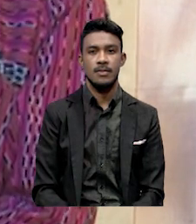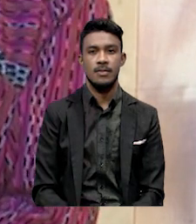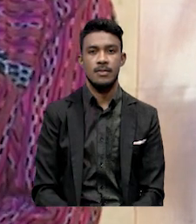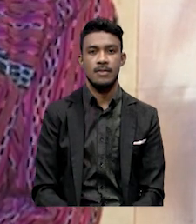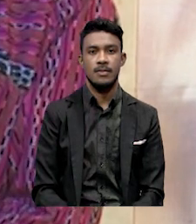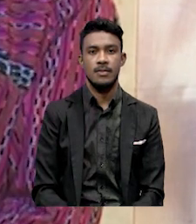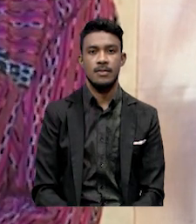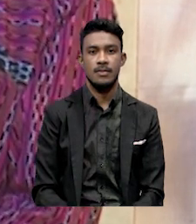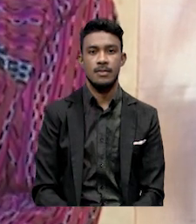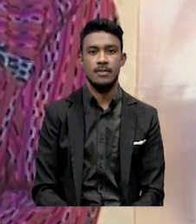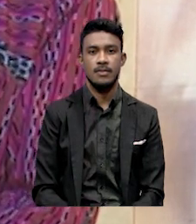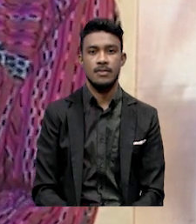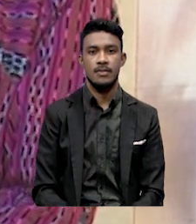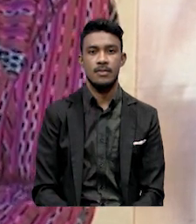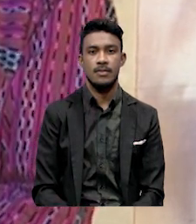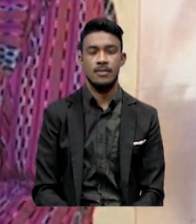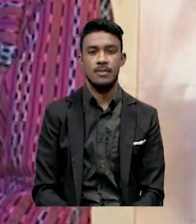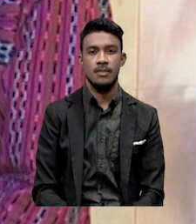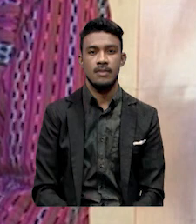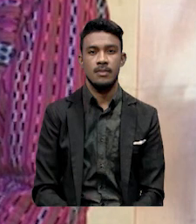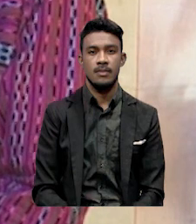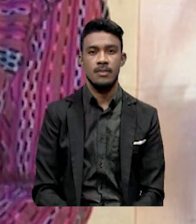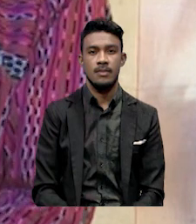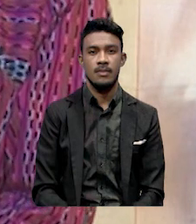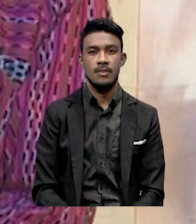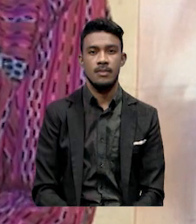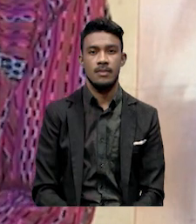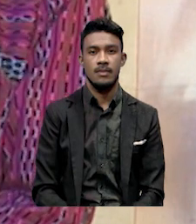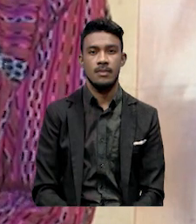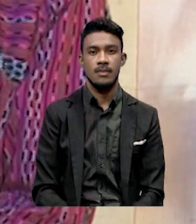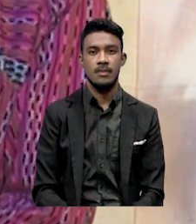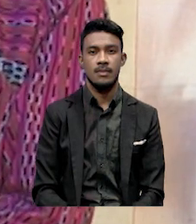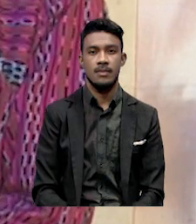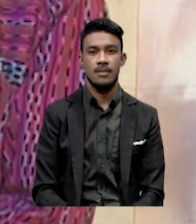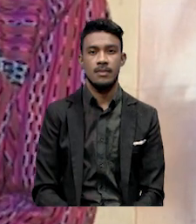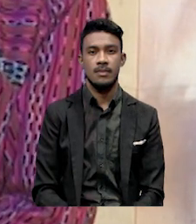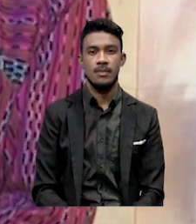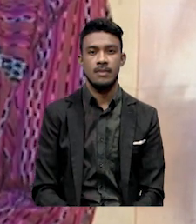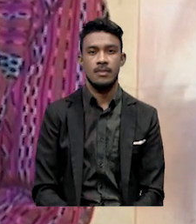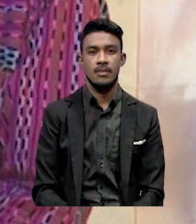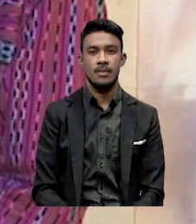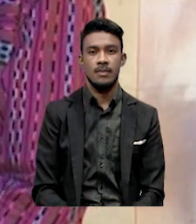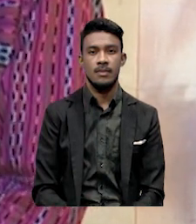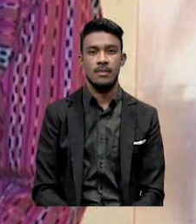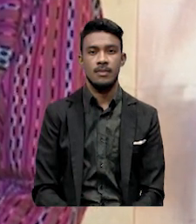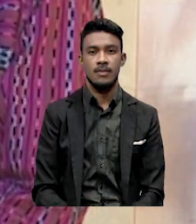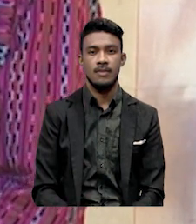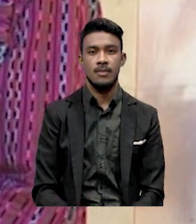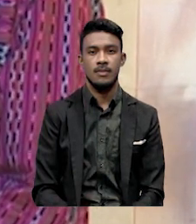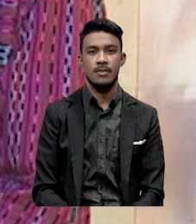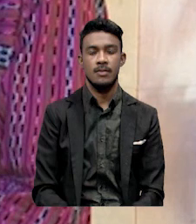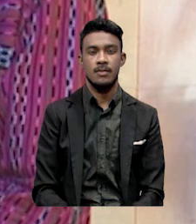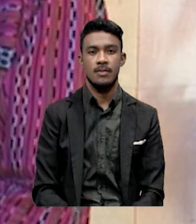pontos de convergência em tudo que falamos, e pedi muito ao Sr. Presidente para